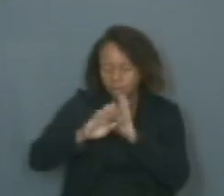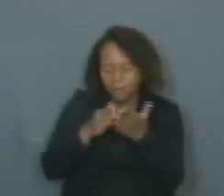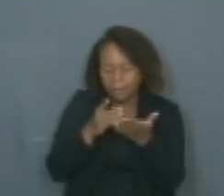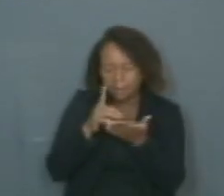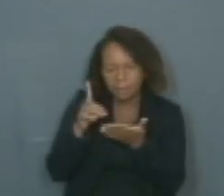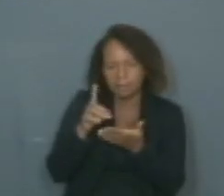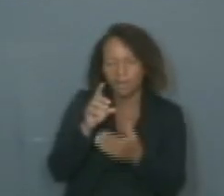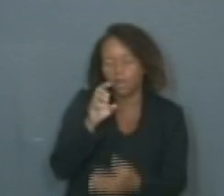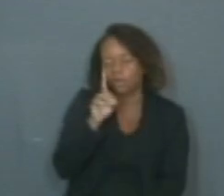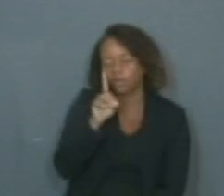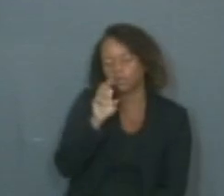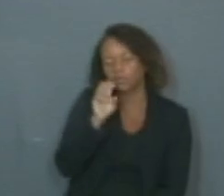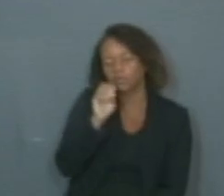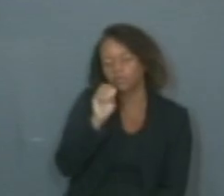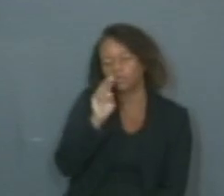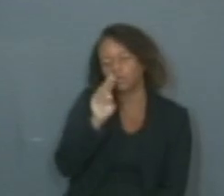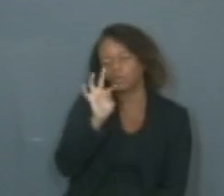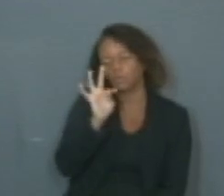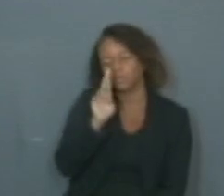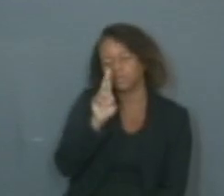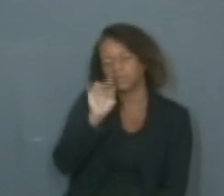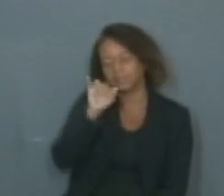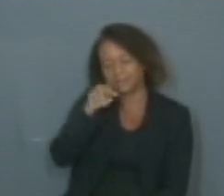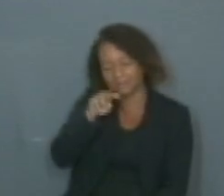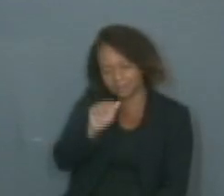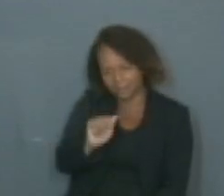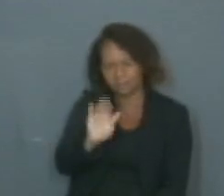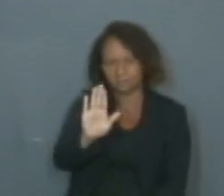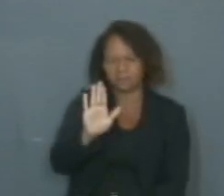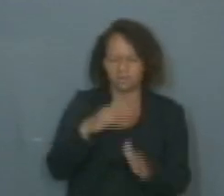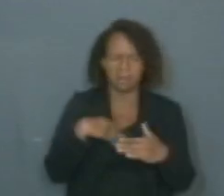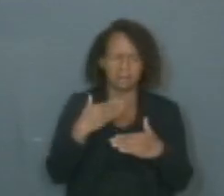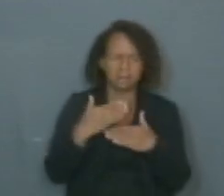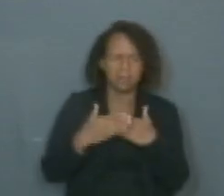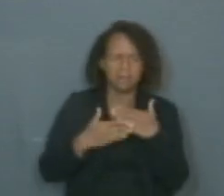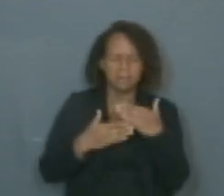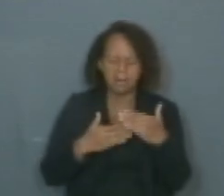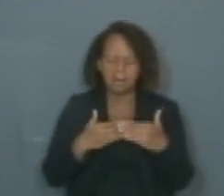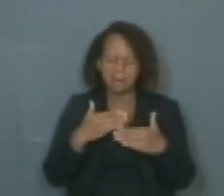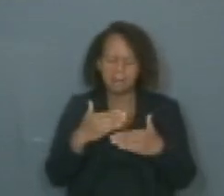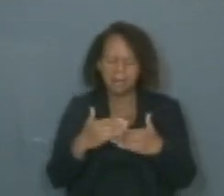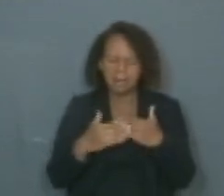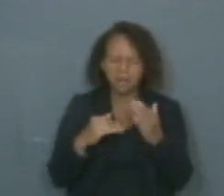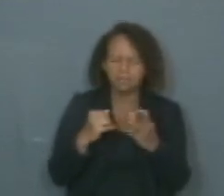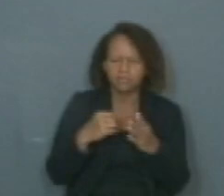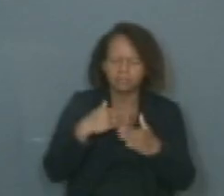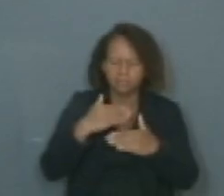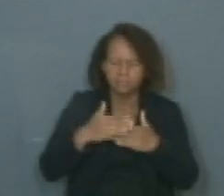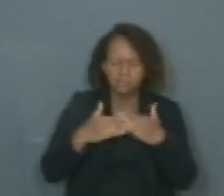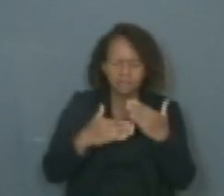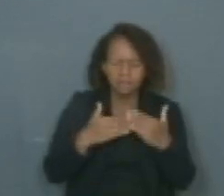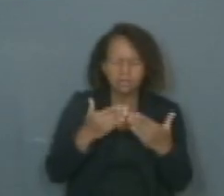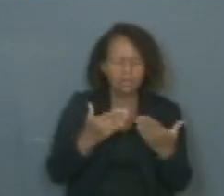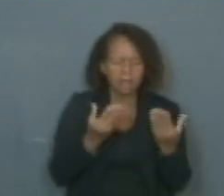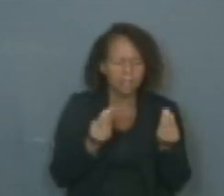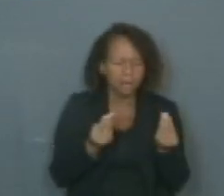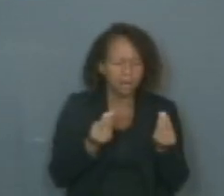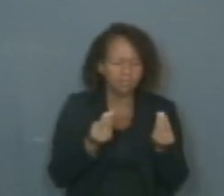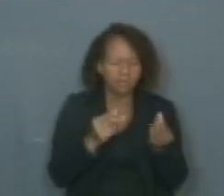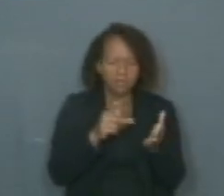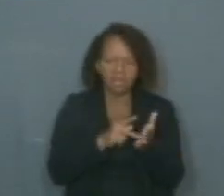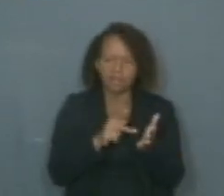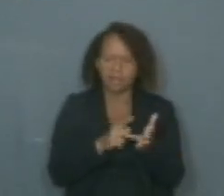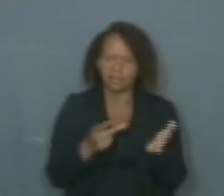Você começa a construir, aos poucos, uma posição e vai fortalecendo ela. Daqui a pouco, ela é uma